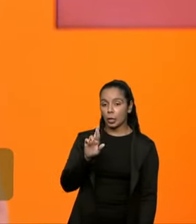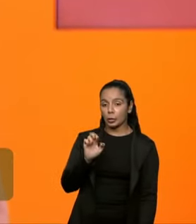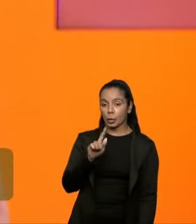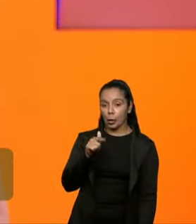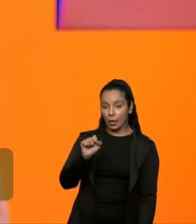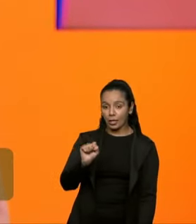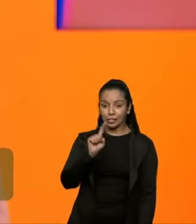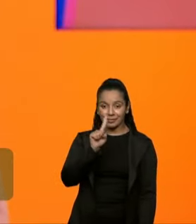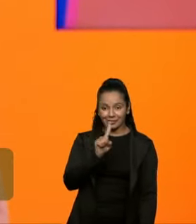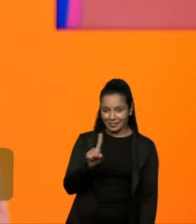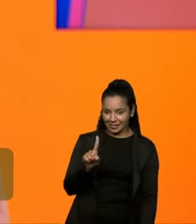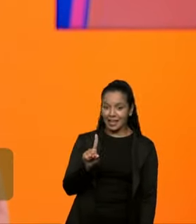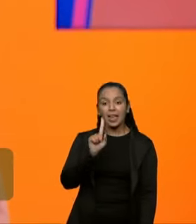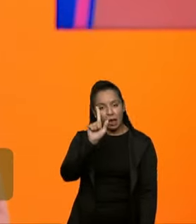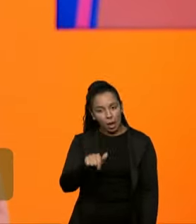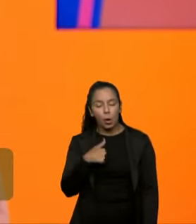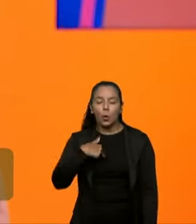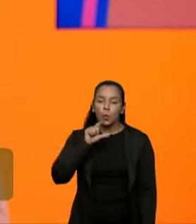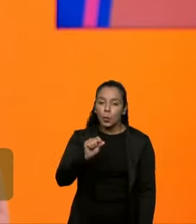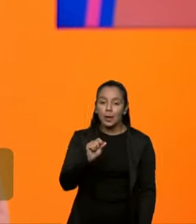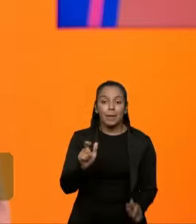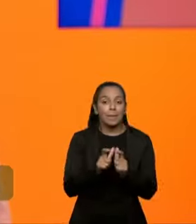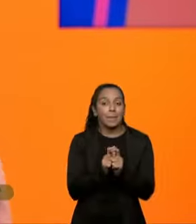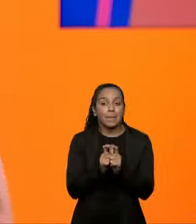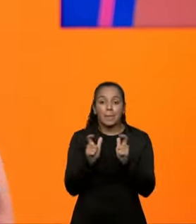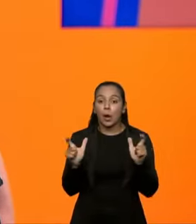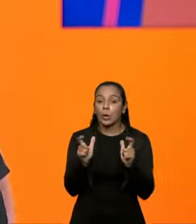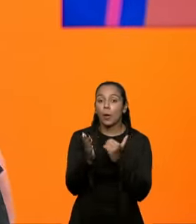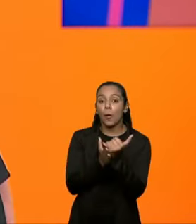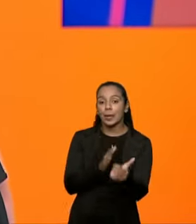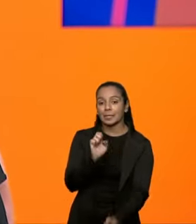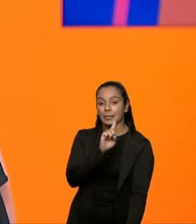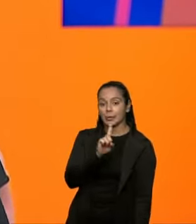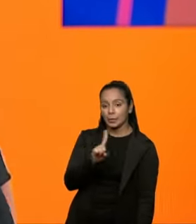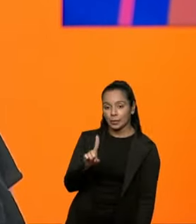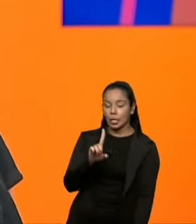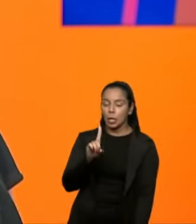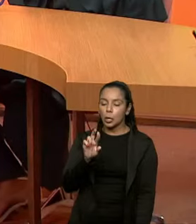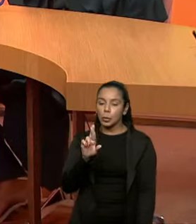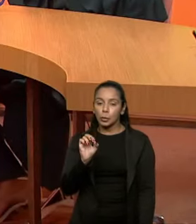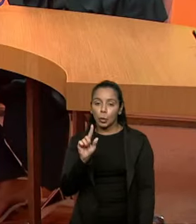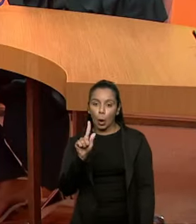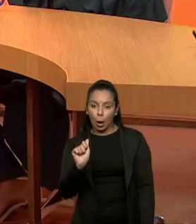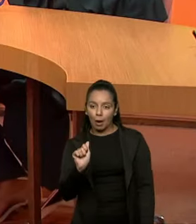Z, porque a maioria das substâncias começa com Z, a gente chama droga Z,